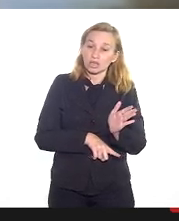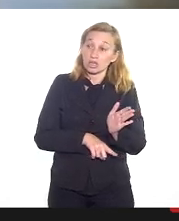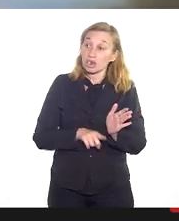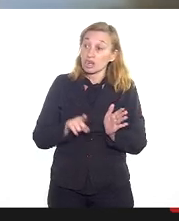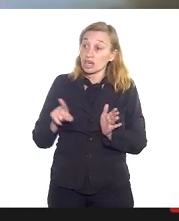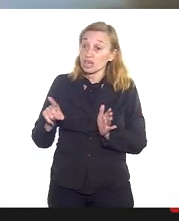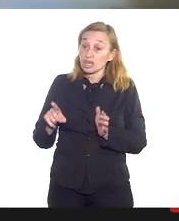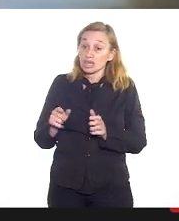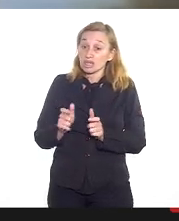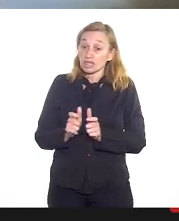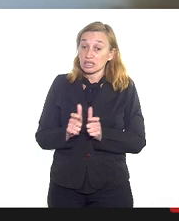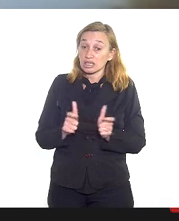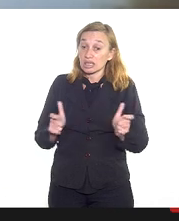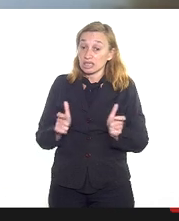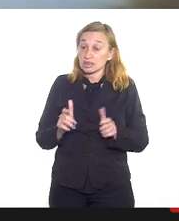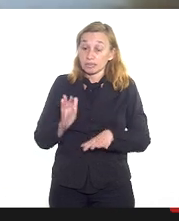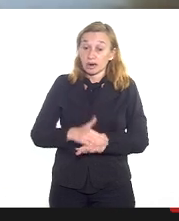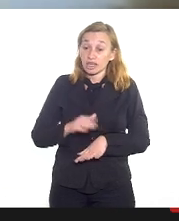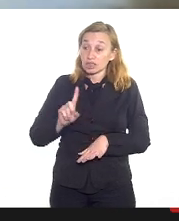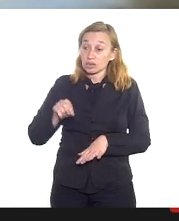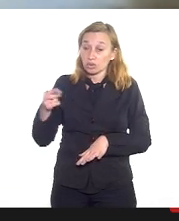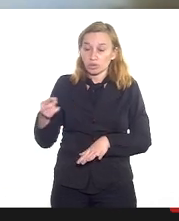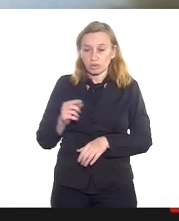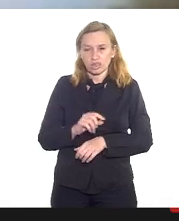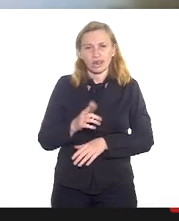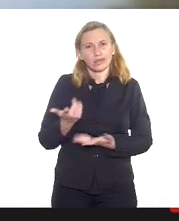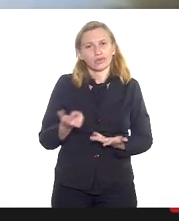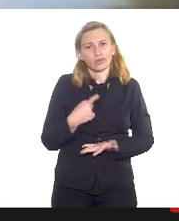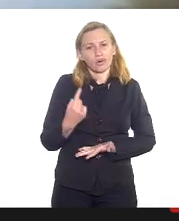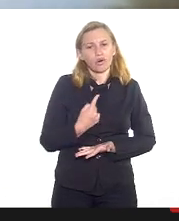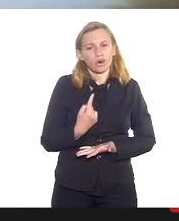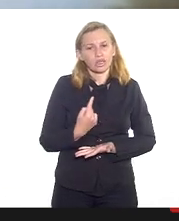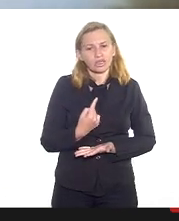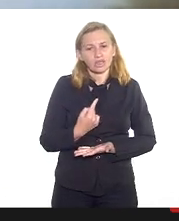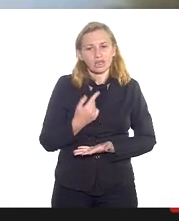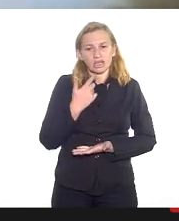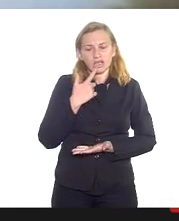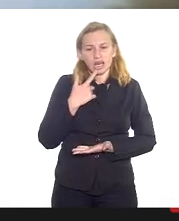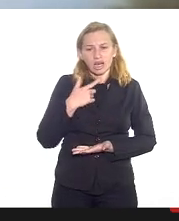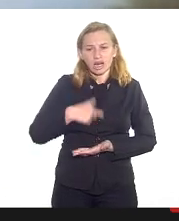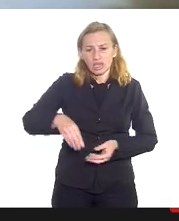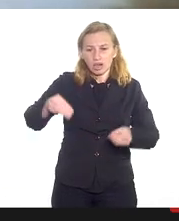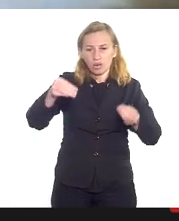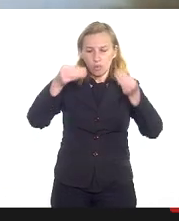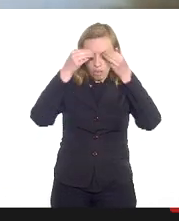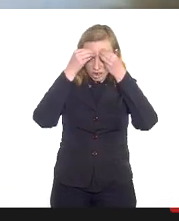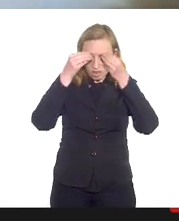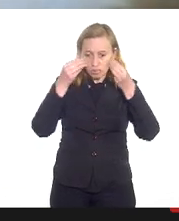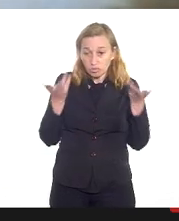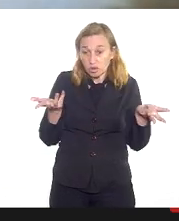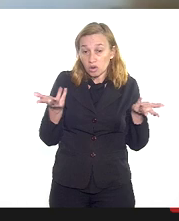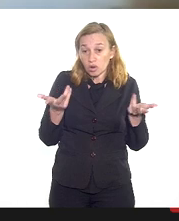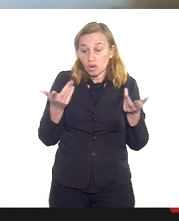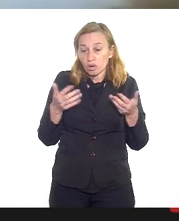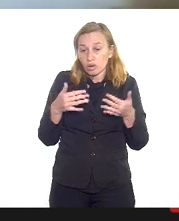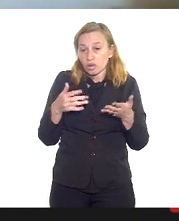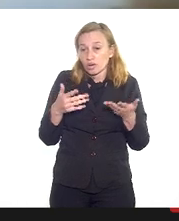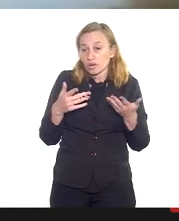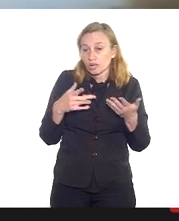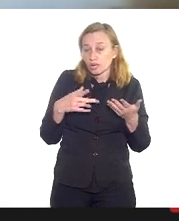fica, como diz ali em linguagem popular, batendo palma para maluco